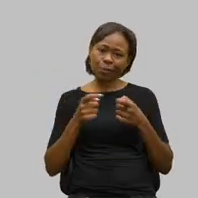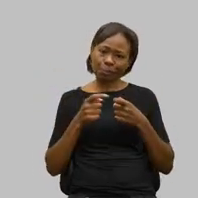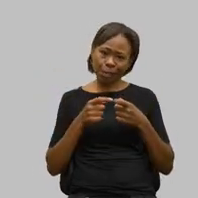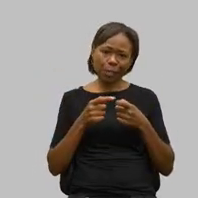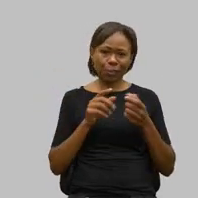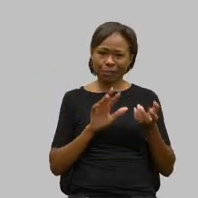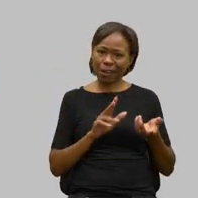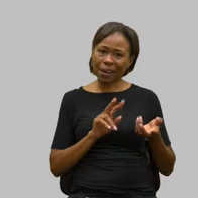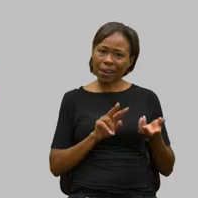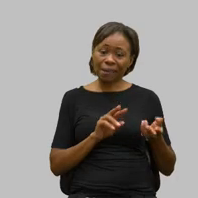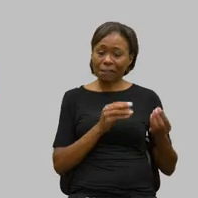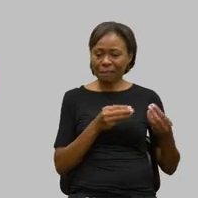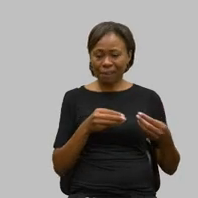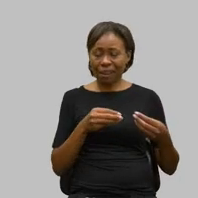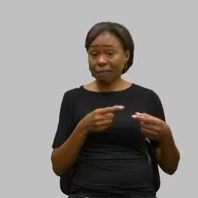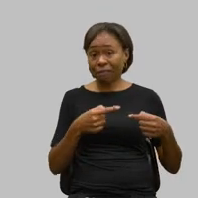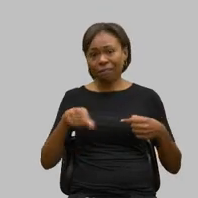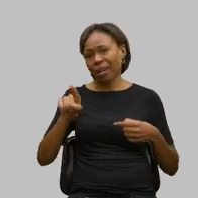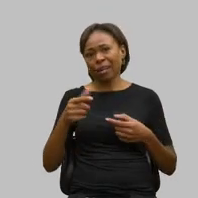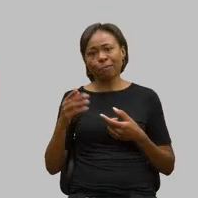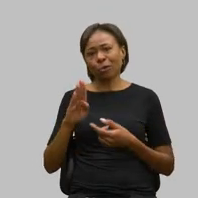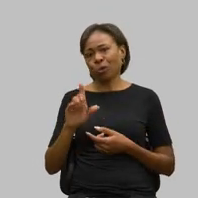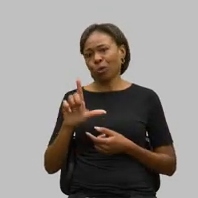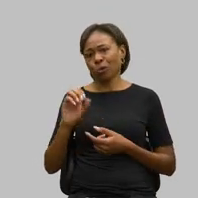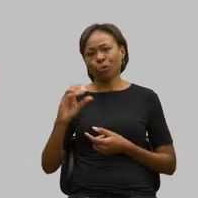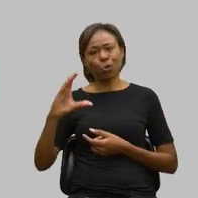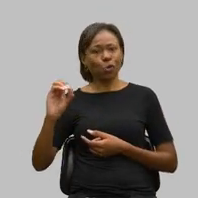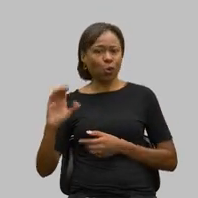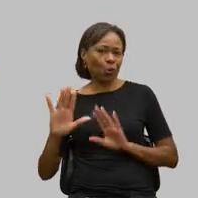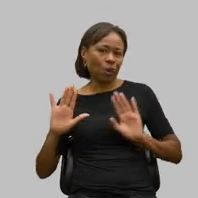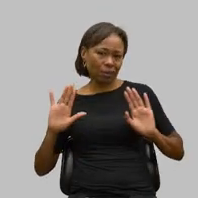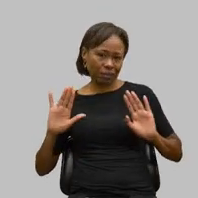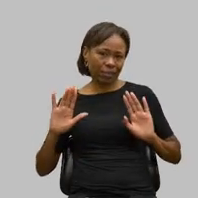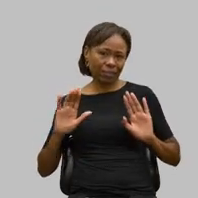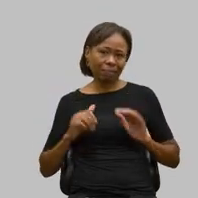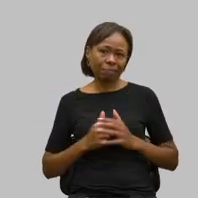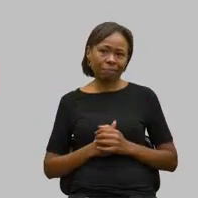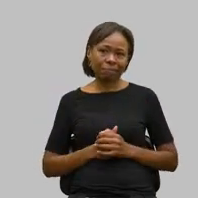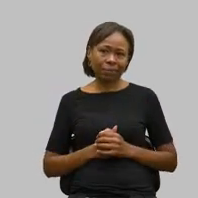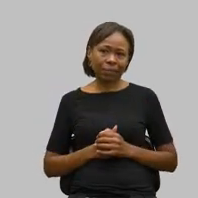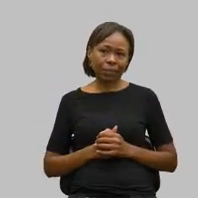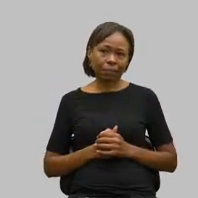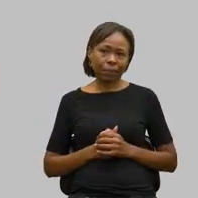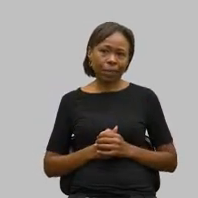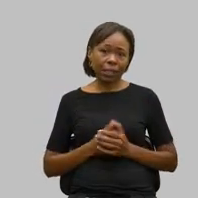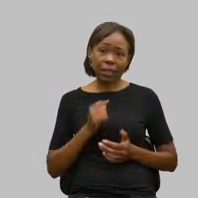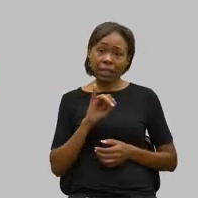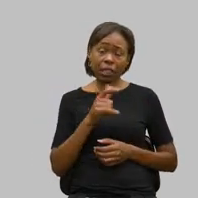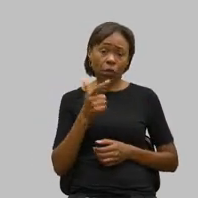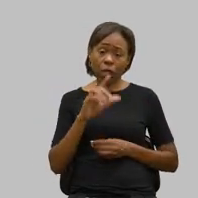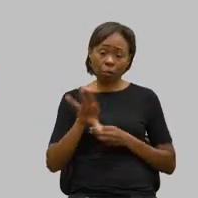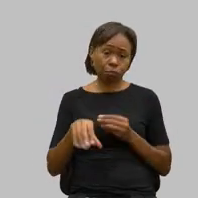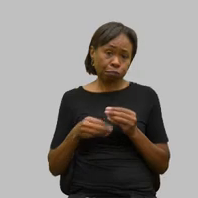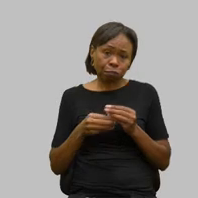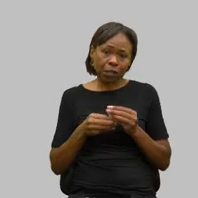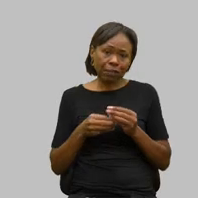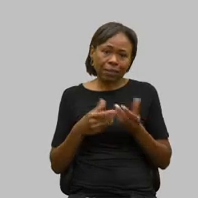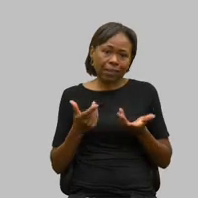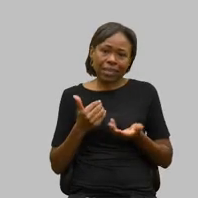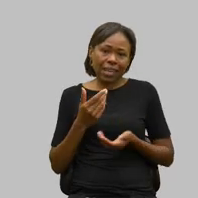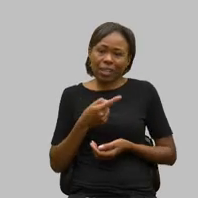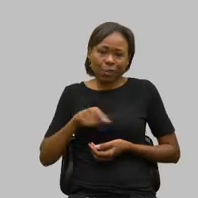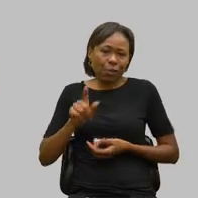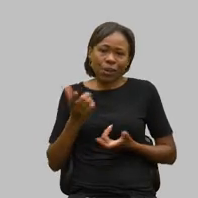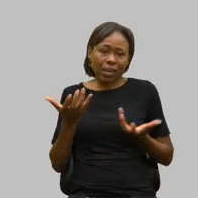sabe disso. O doutor estava aqui agora, não vai abrir a barriga se não tiver o incremento. E a secretaria fez um incremento compatível em alguns